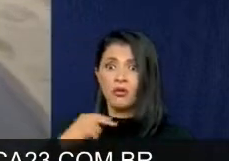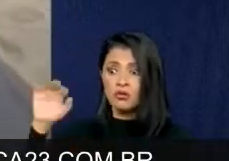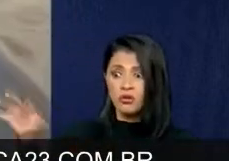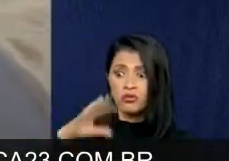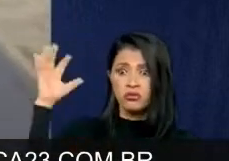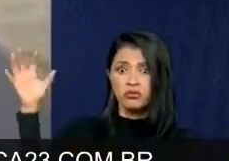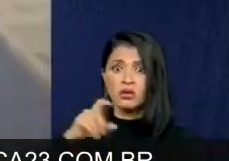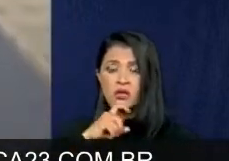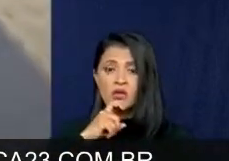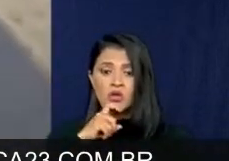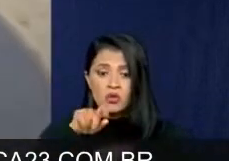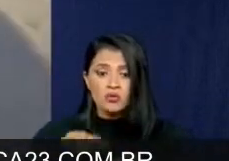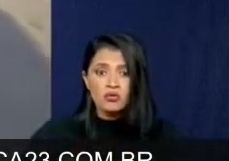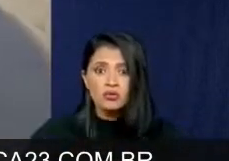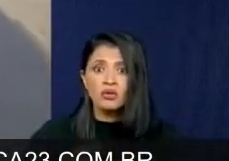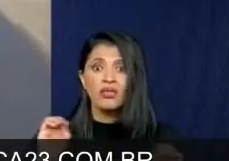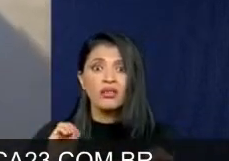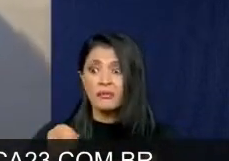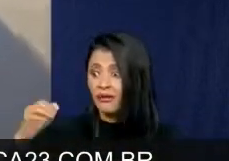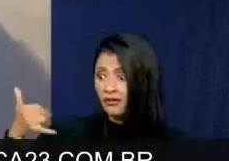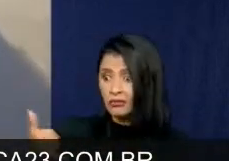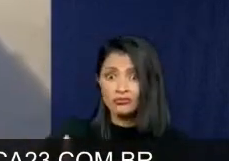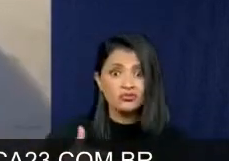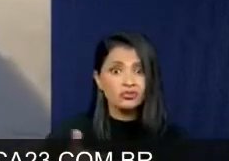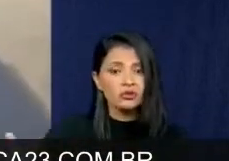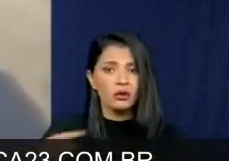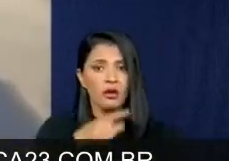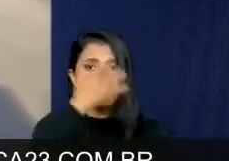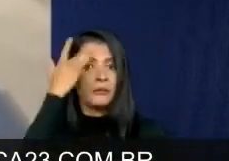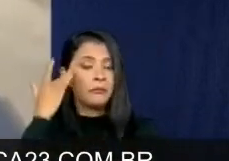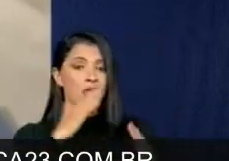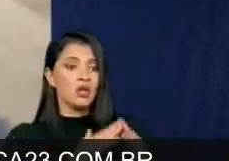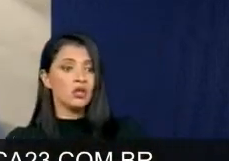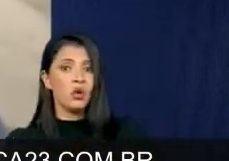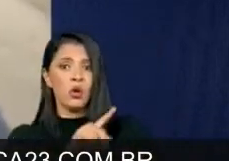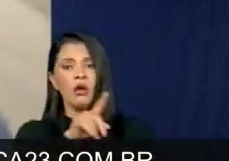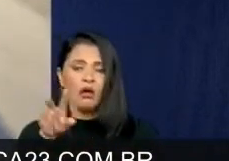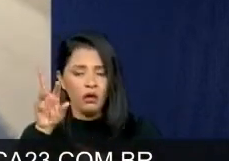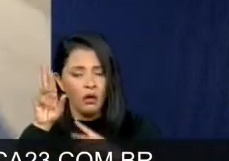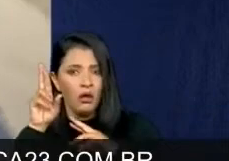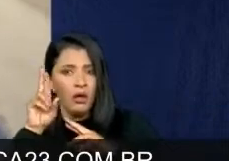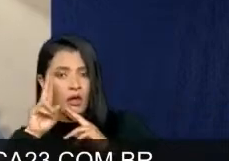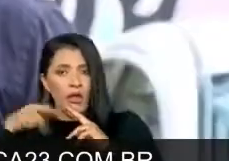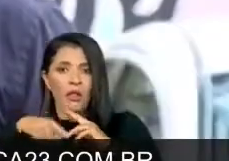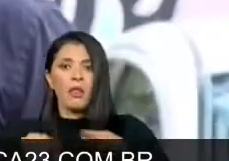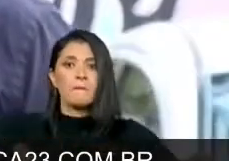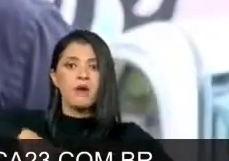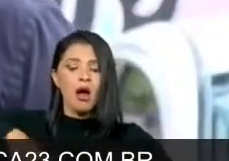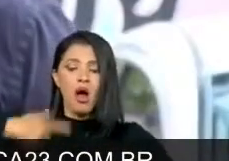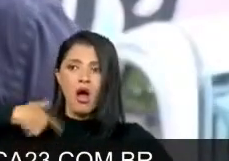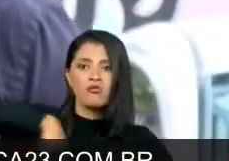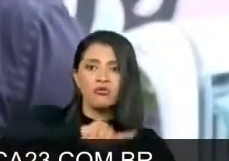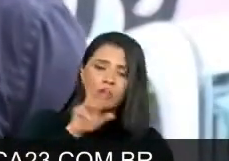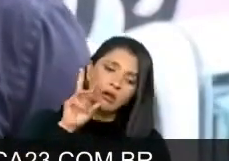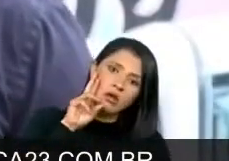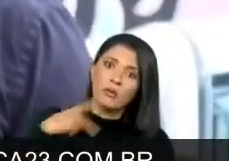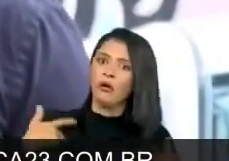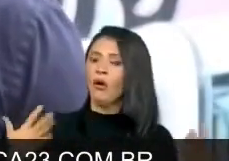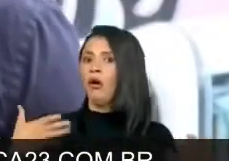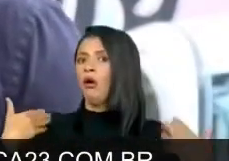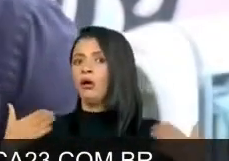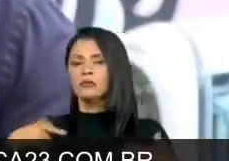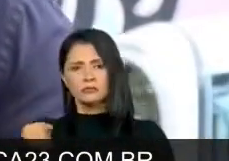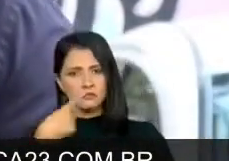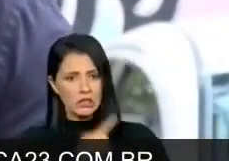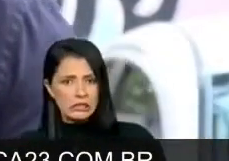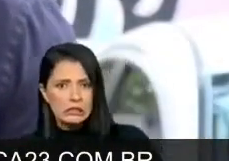de ar-condicionado e ventiladores, moradores chegaram a dormir na praia. Nessas cidades que